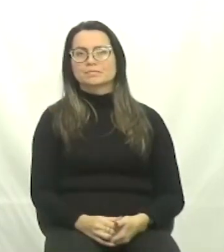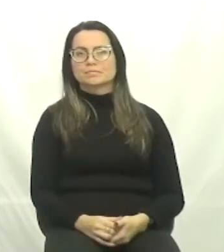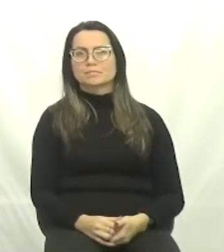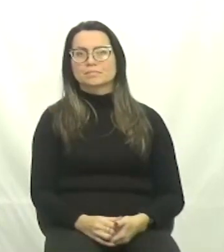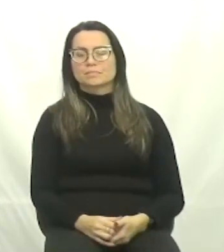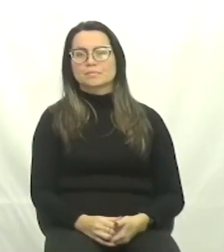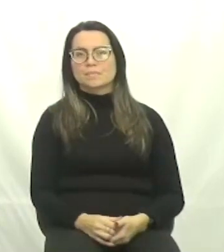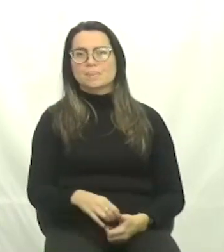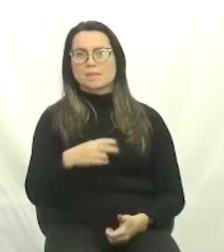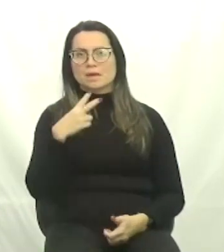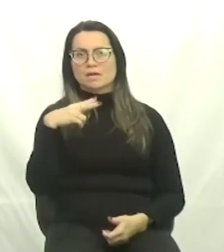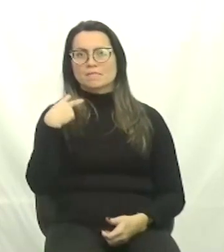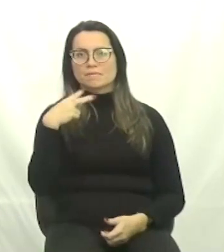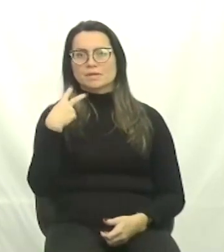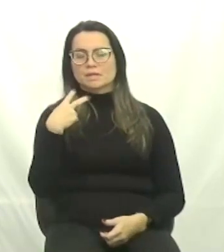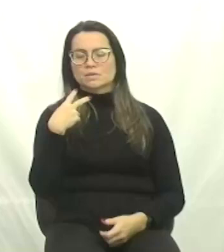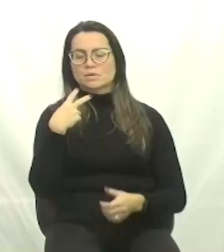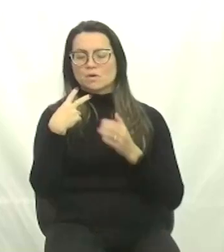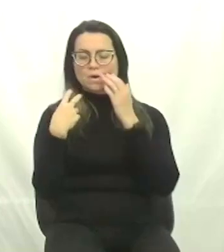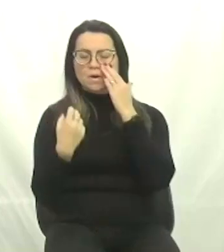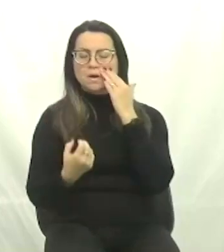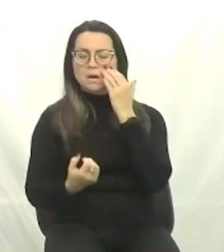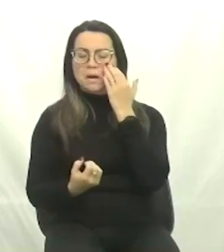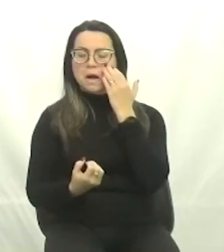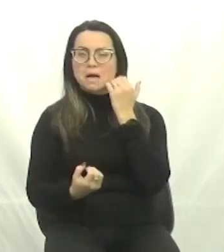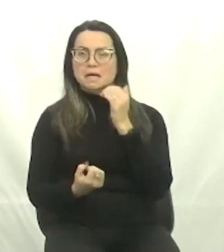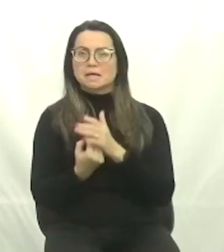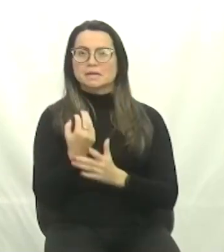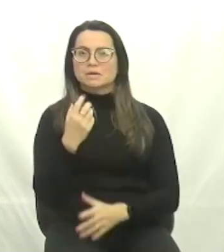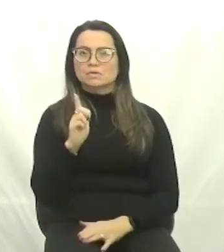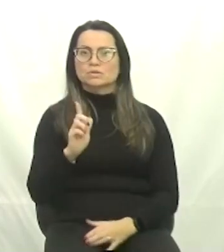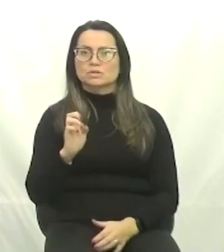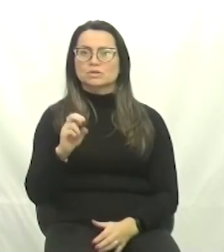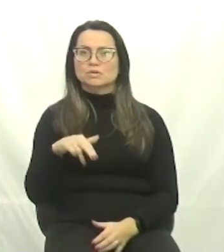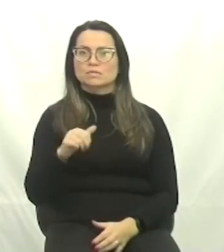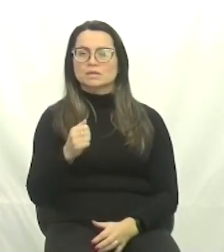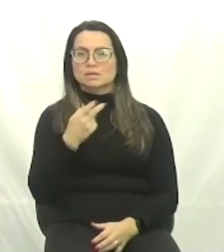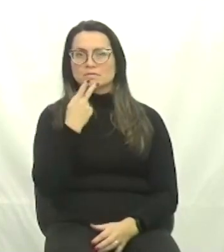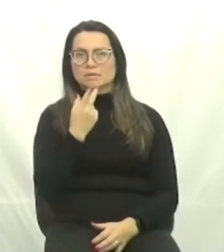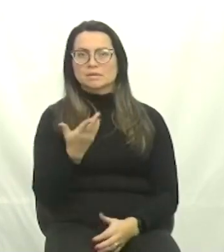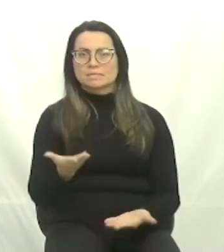discussão. Com a palavra, a autora do requerimento, Giovana Vito Mondardo.